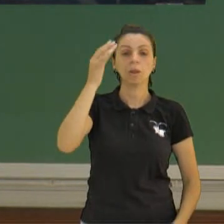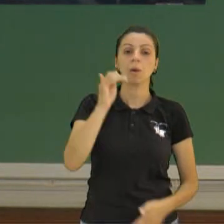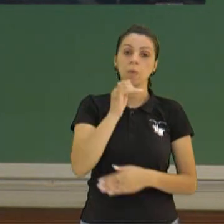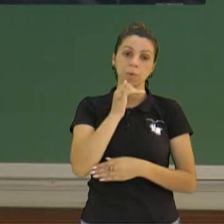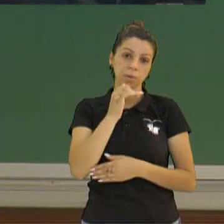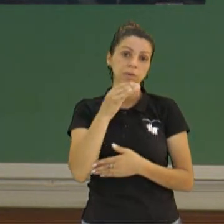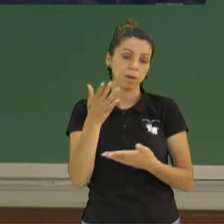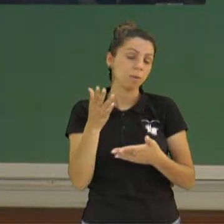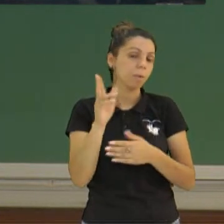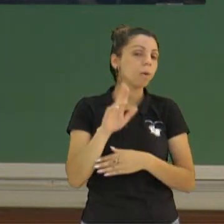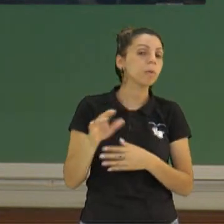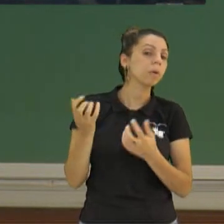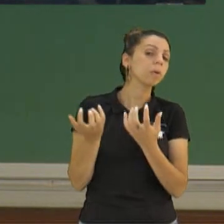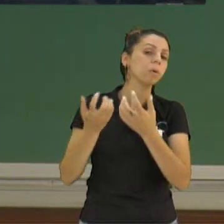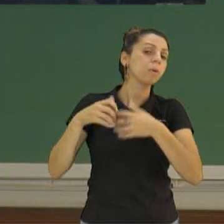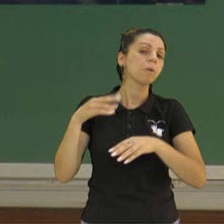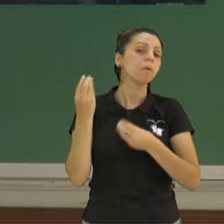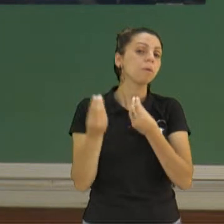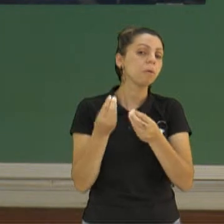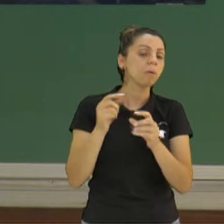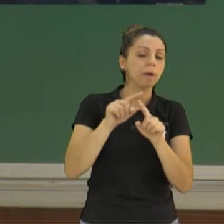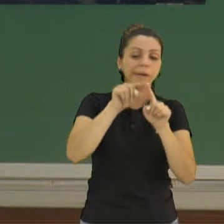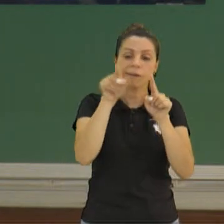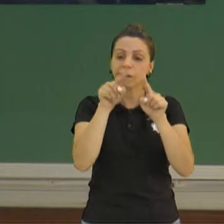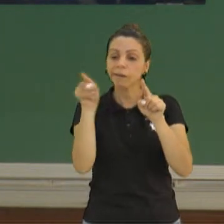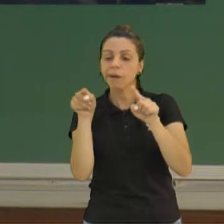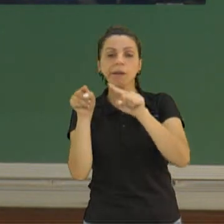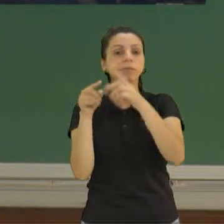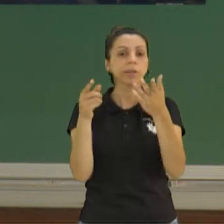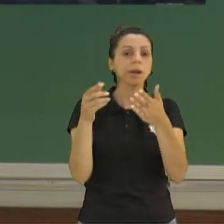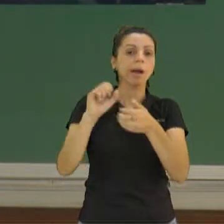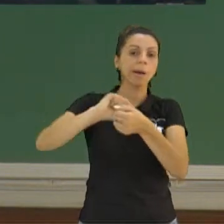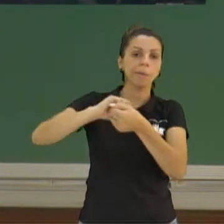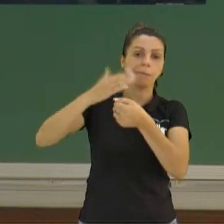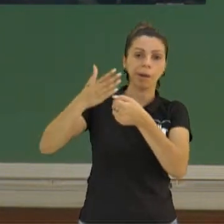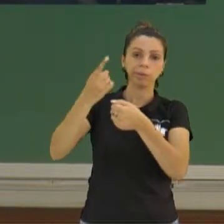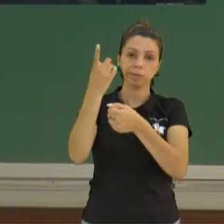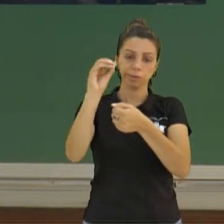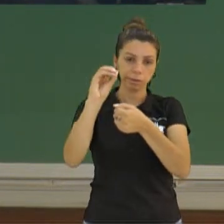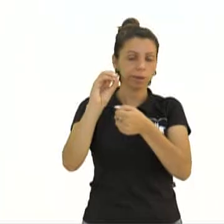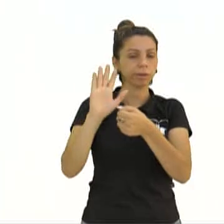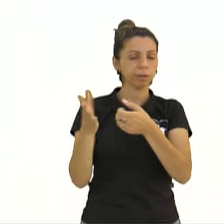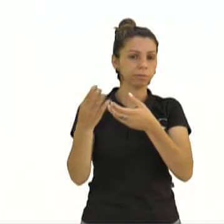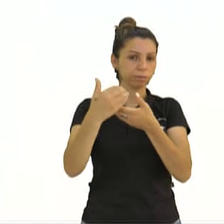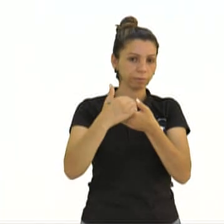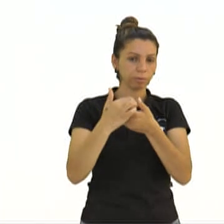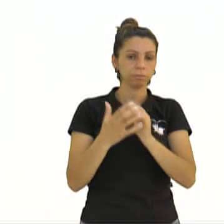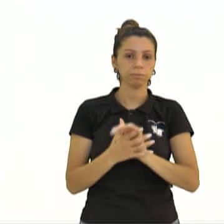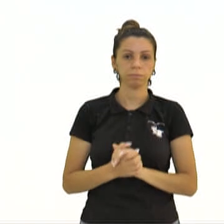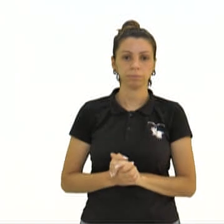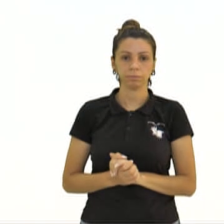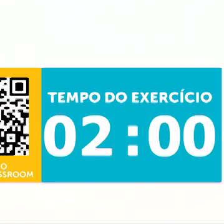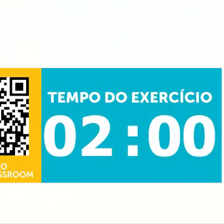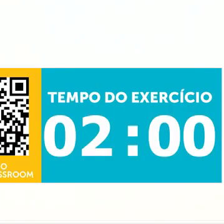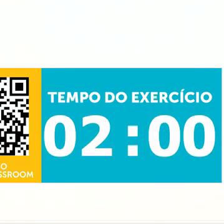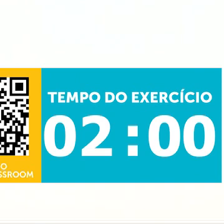nós fizemos e ver o que aconteceu com essa vírgula, o número de casas, a potência de base 10. Tá? Anota e a gente já volta.